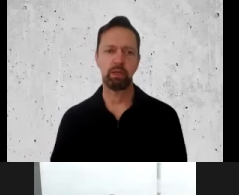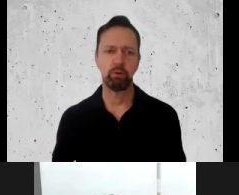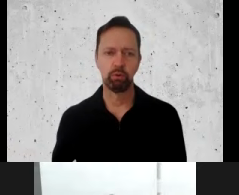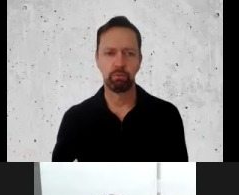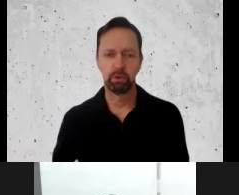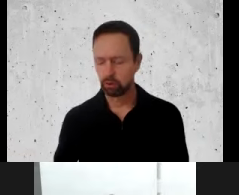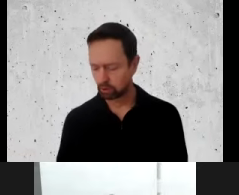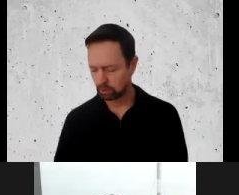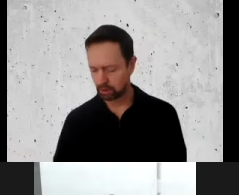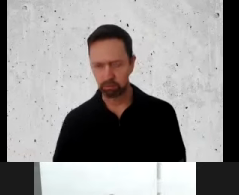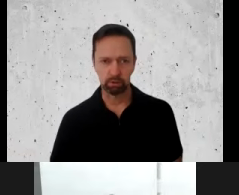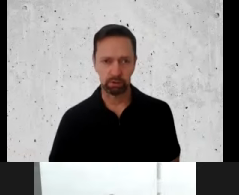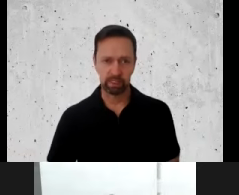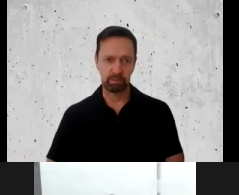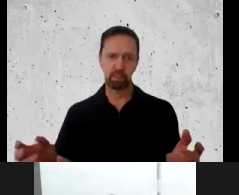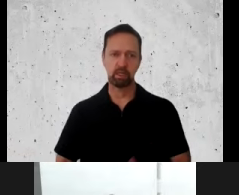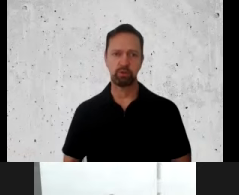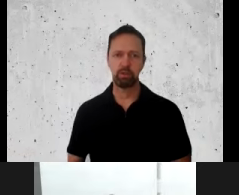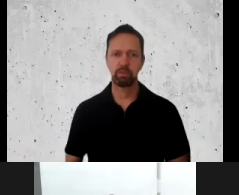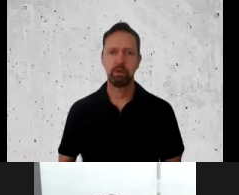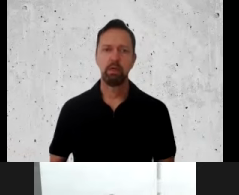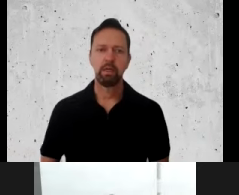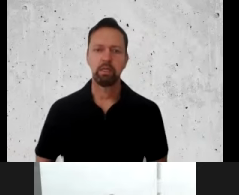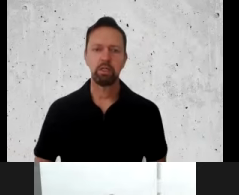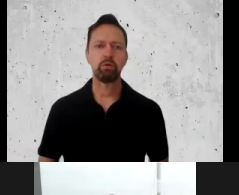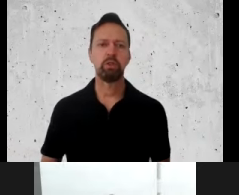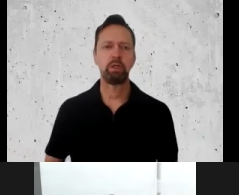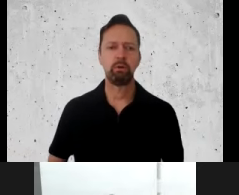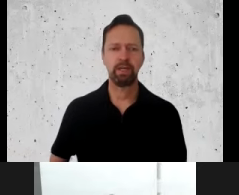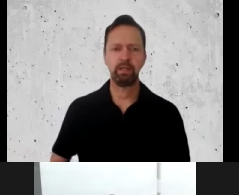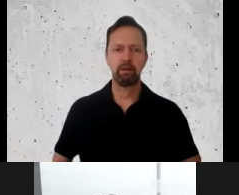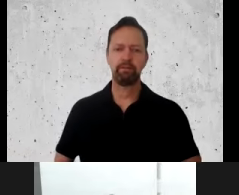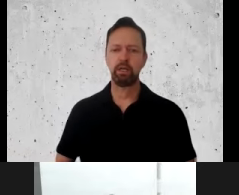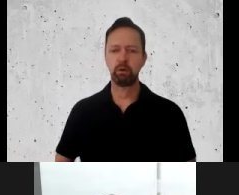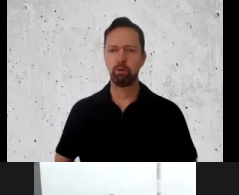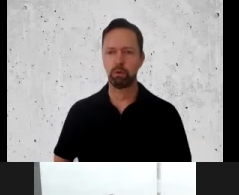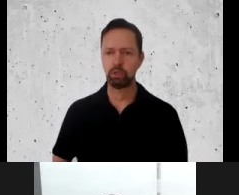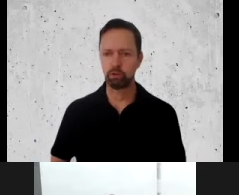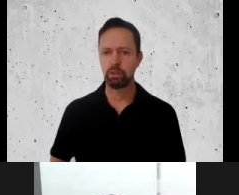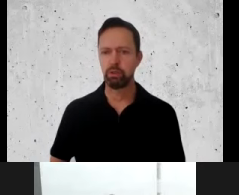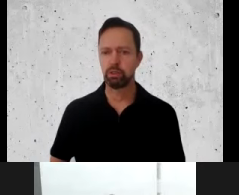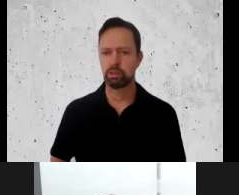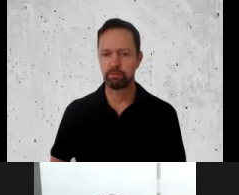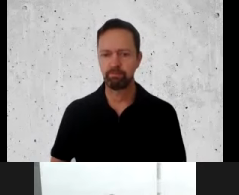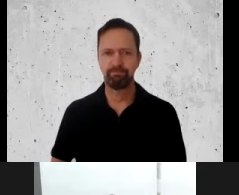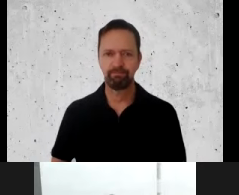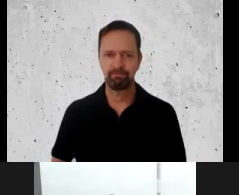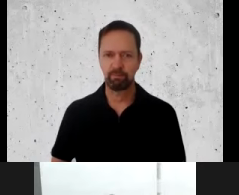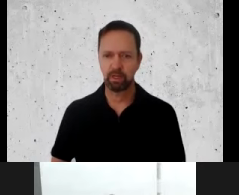isso que eu espero das apresentações. E a gente continua, então, quinta-feira com